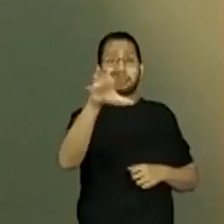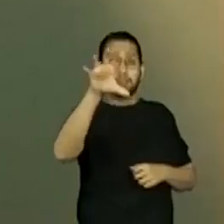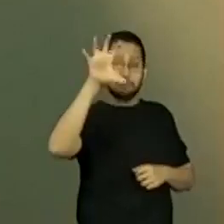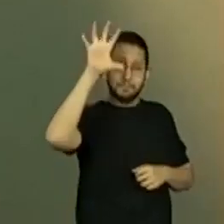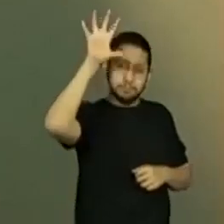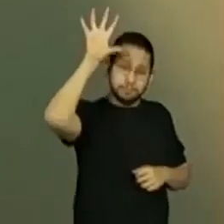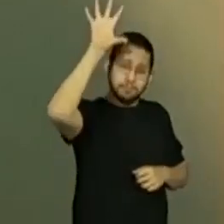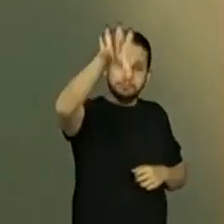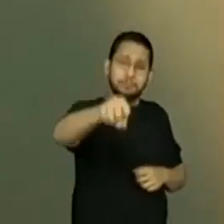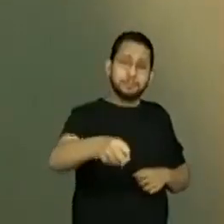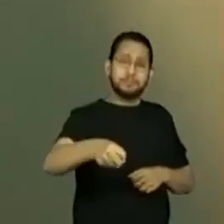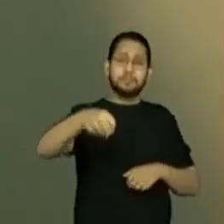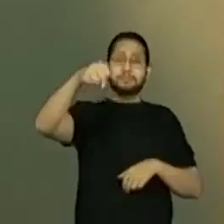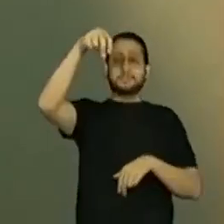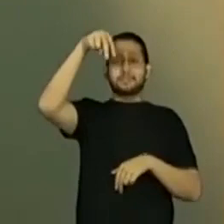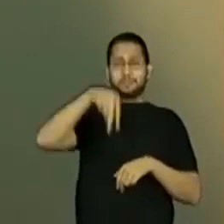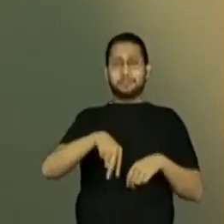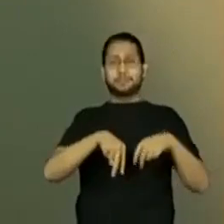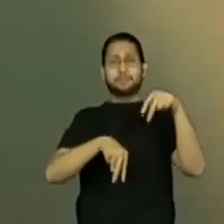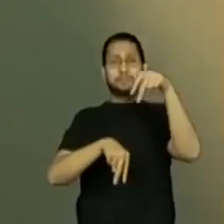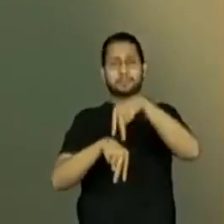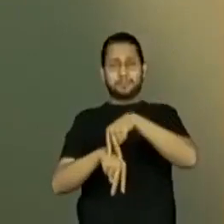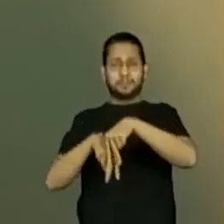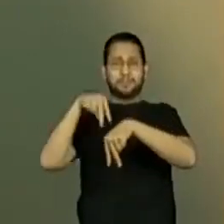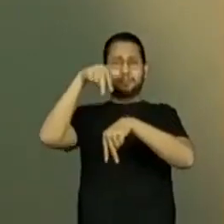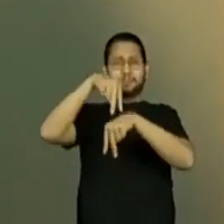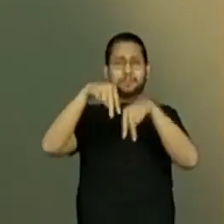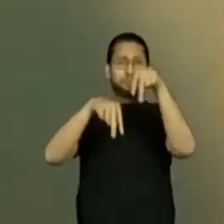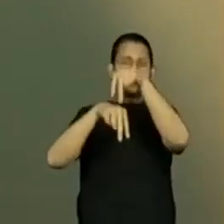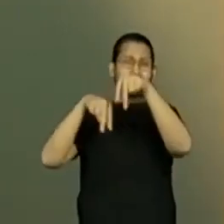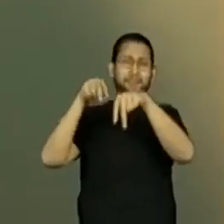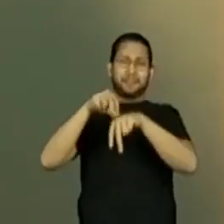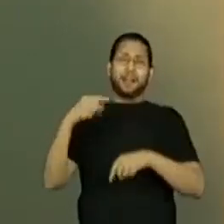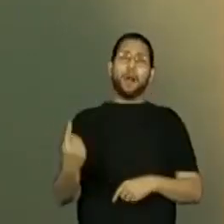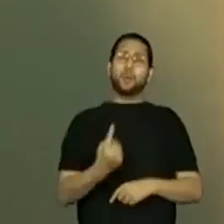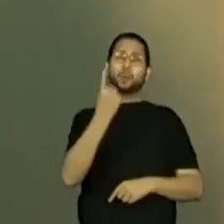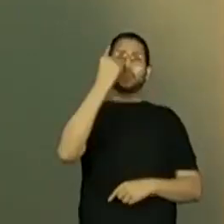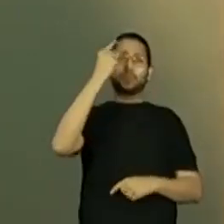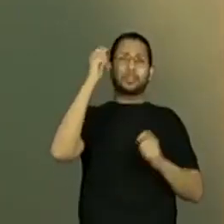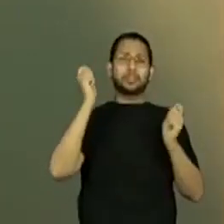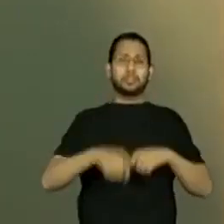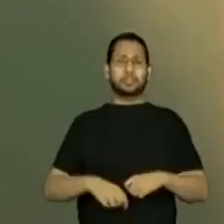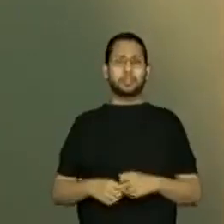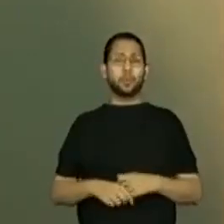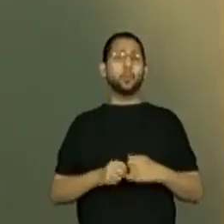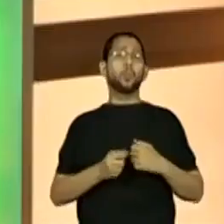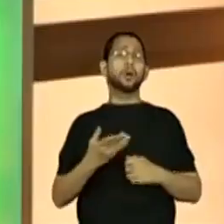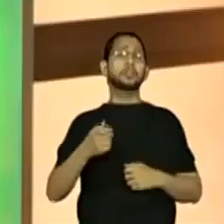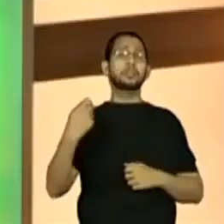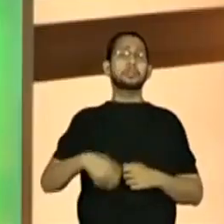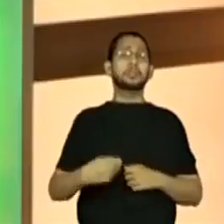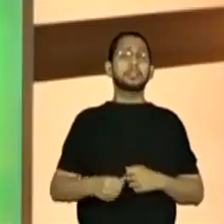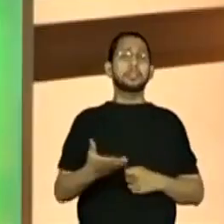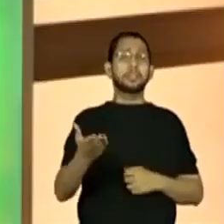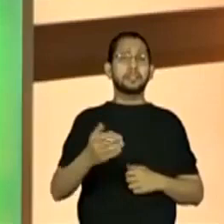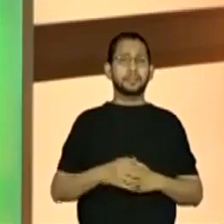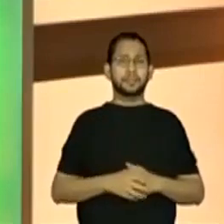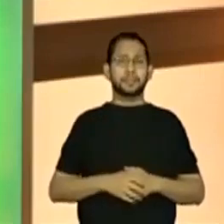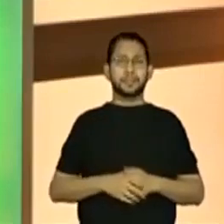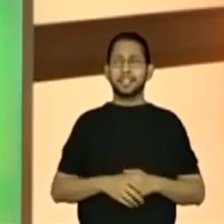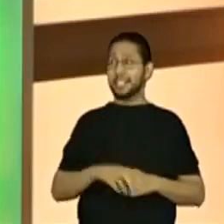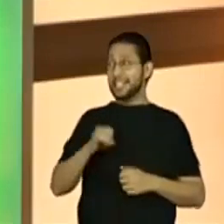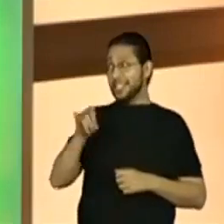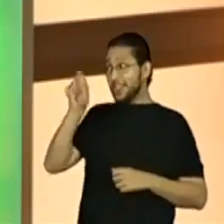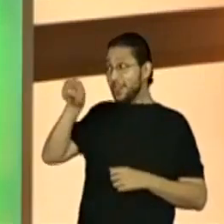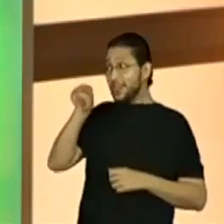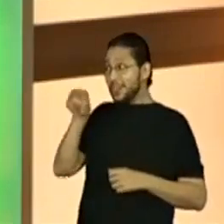de vocês seriam necessários para dar a altura do Cristo Redentor? Se você deu